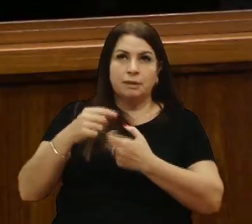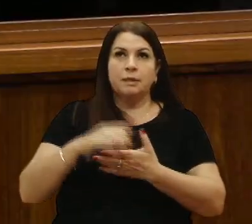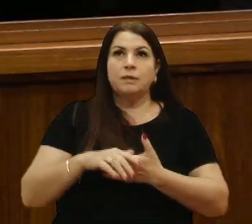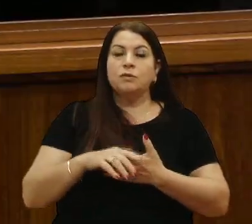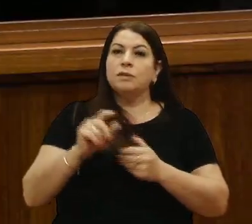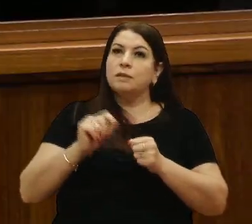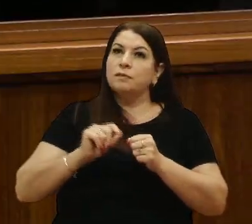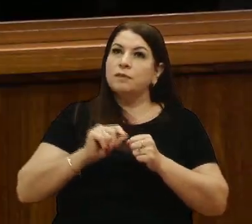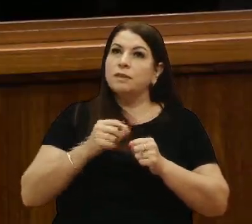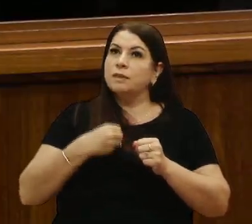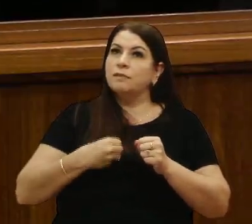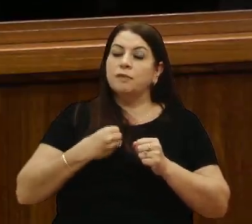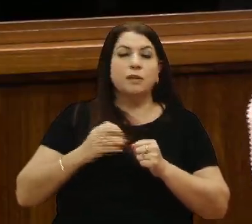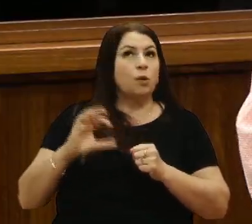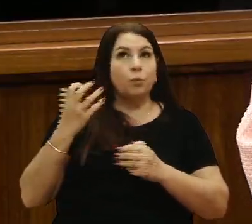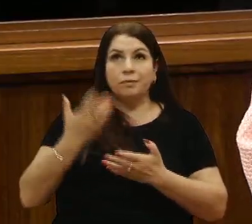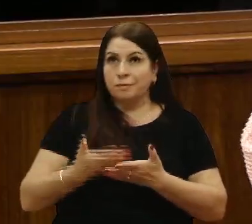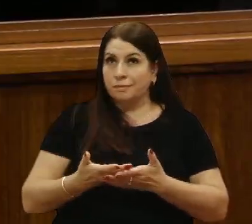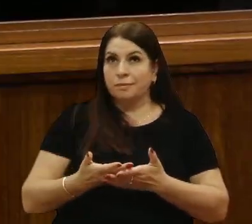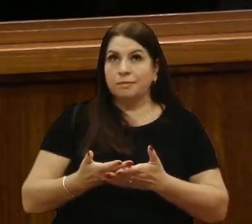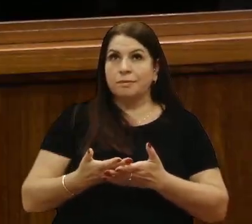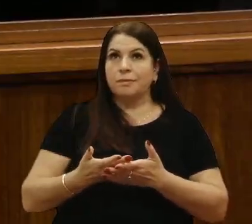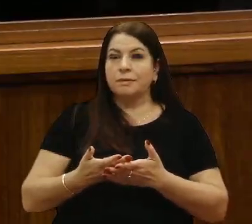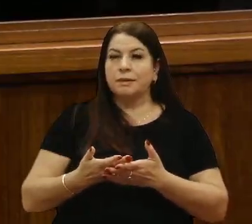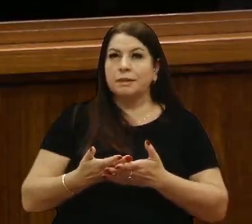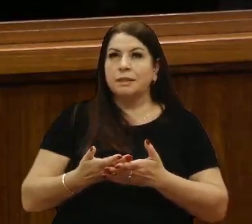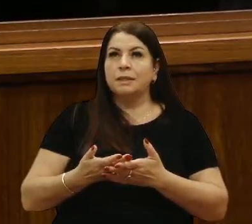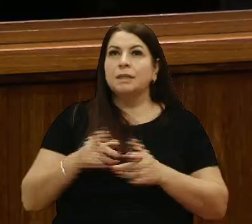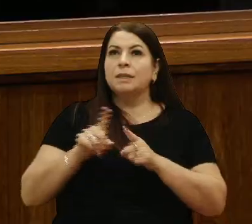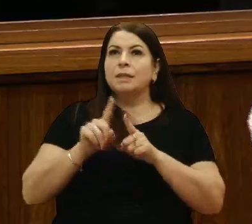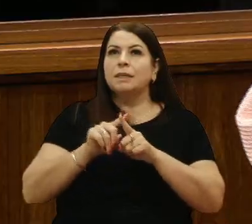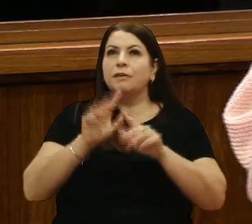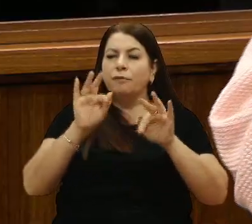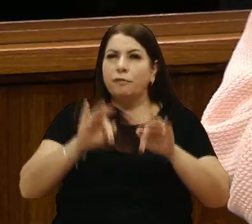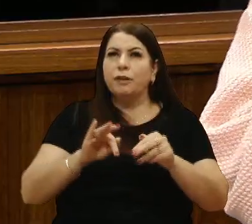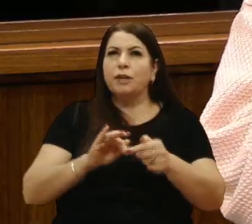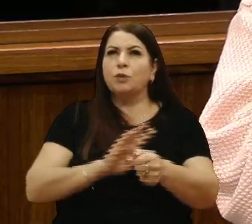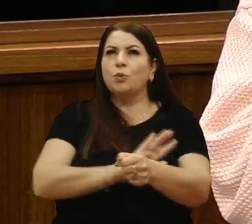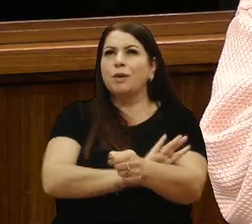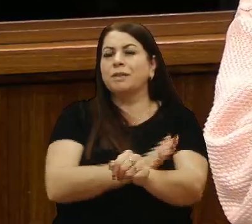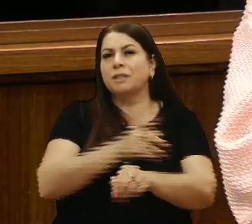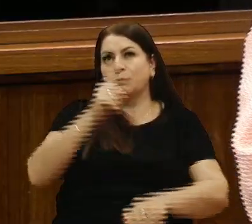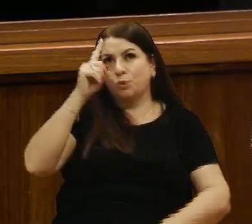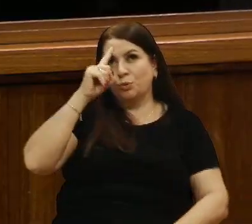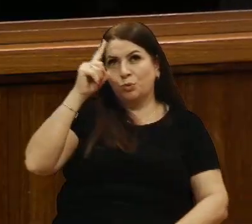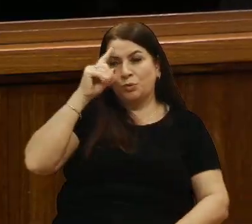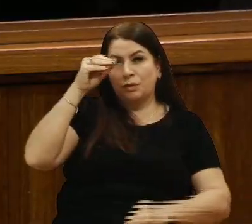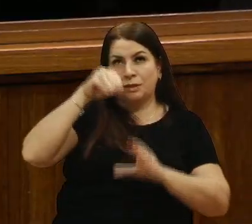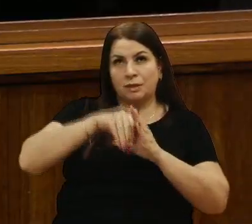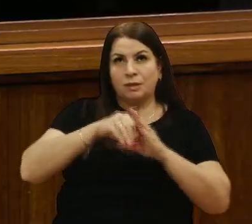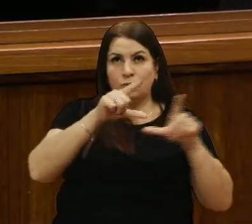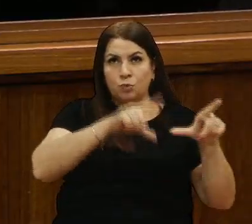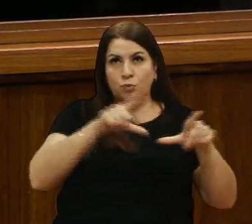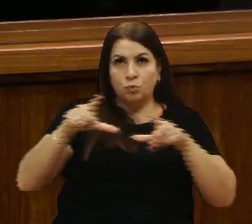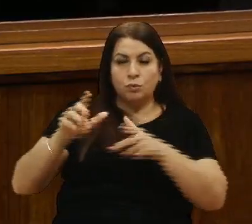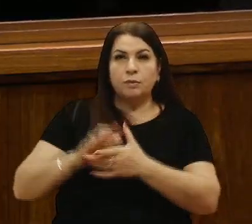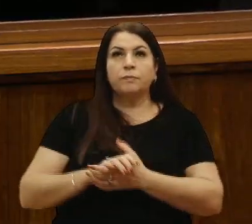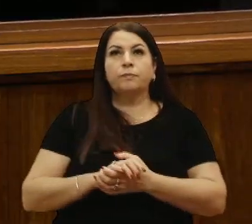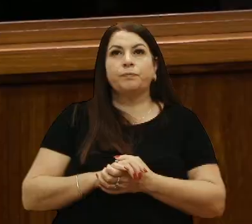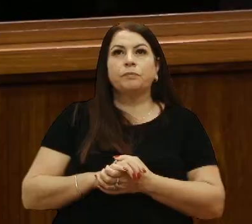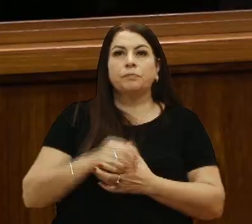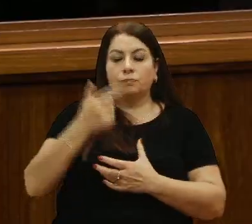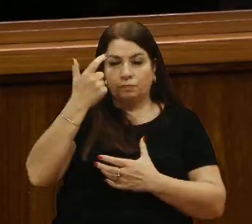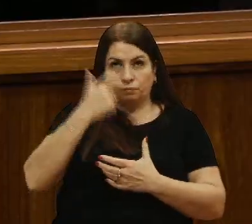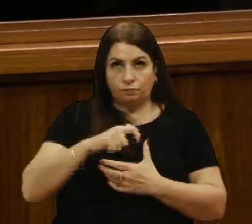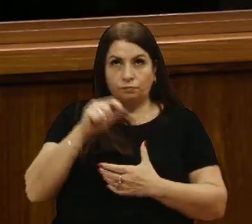que fazem a vida acontecer, que desconstroem o racismo todos os dias dentro dos seus espaços. E eu